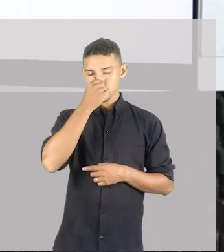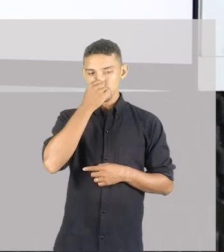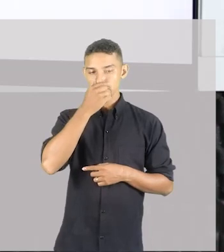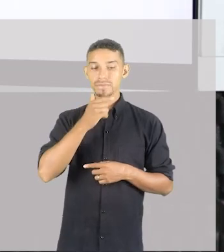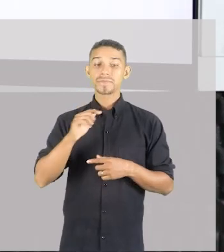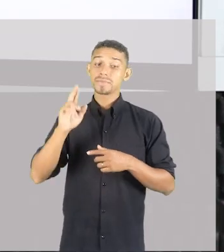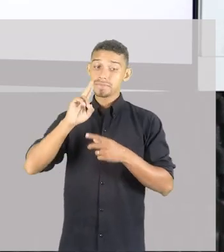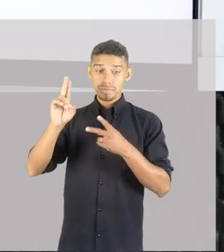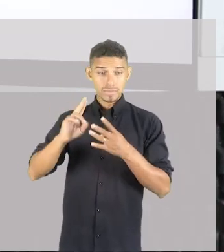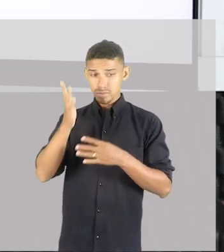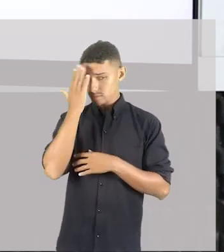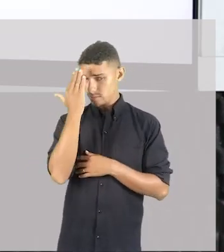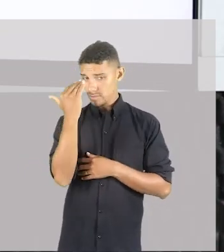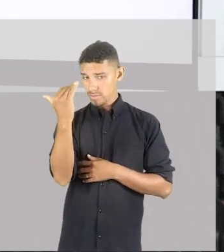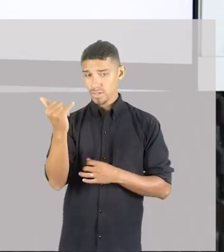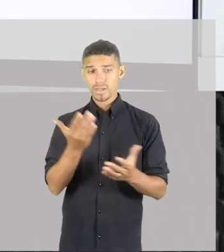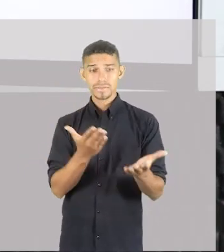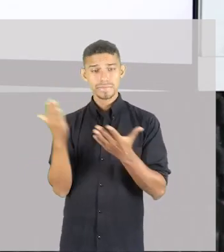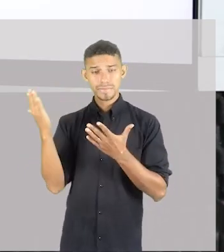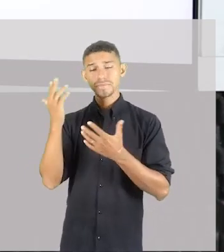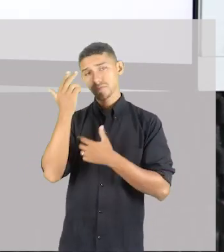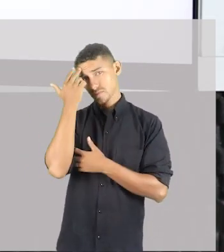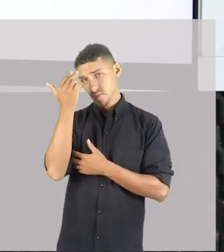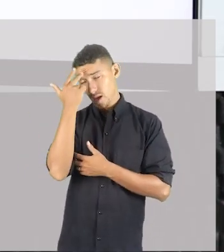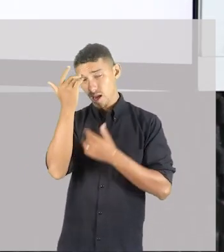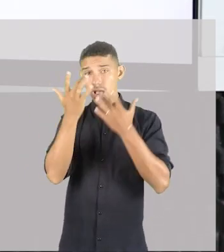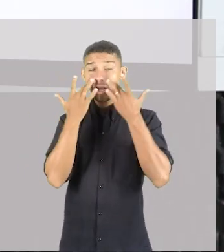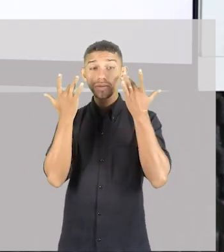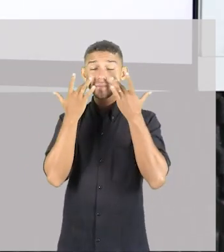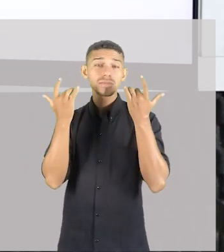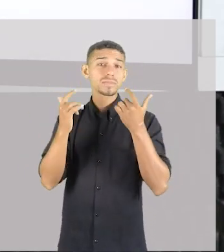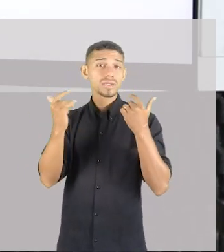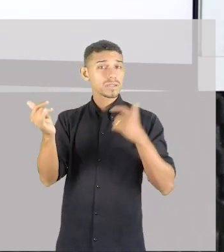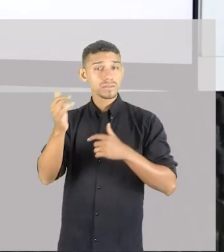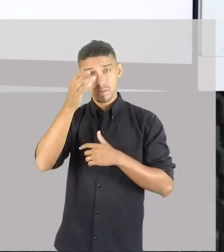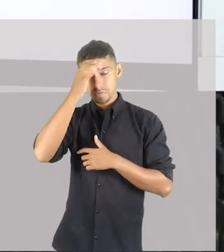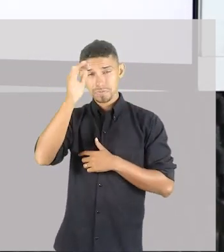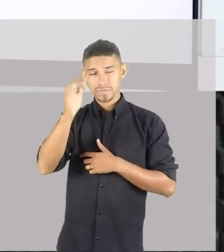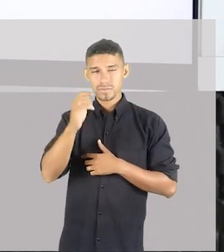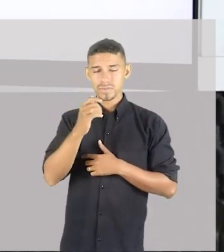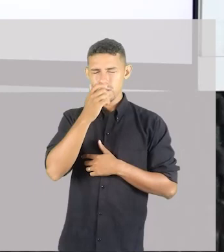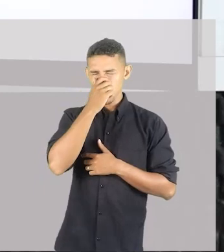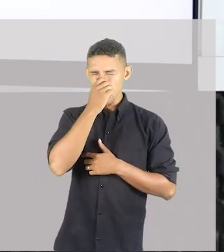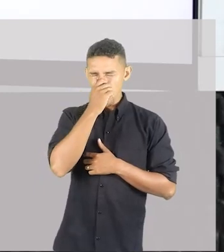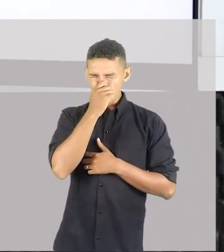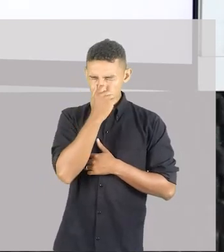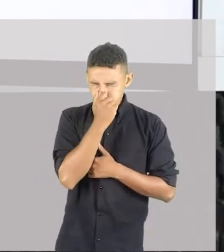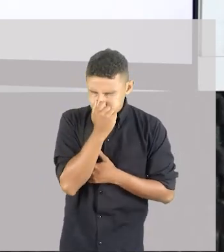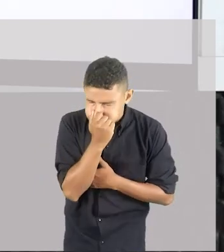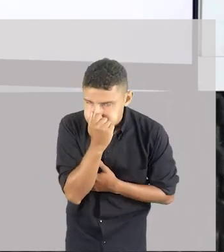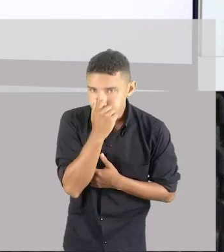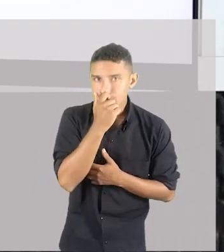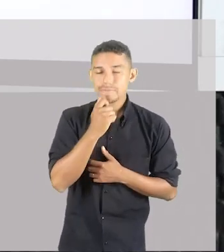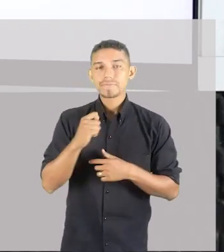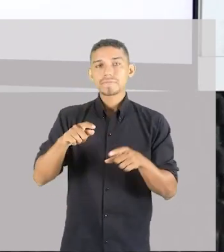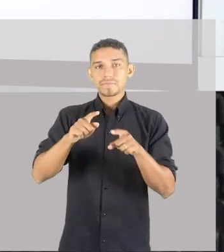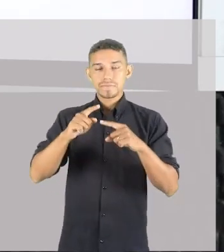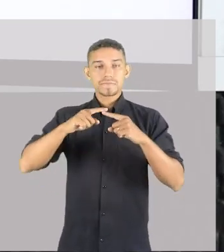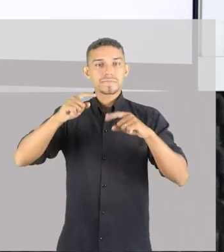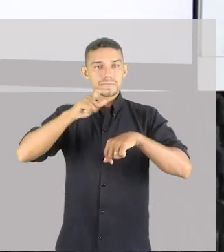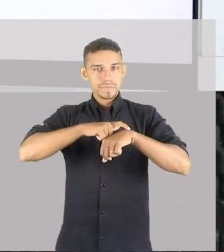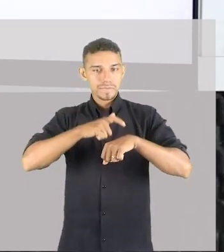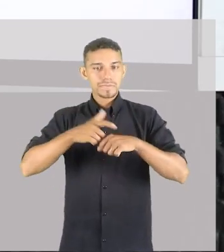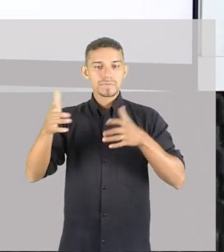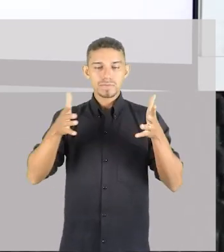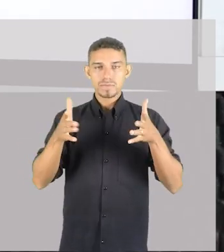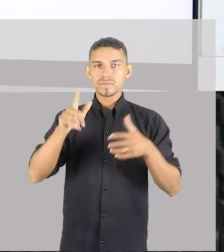Amaral, são nomes extremamente conhecidos da história da arte, mas eles viraram figuras da cultura pop. Em algum momento, você encontra uma obra deles. Ah,